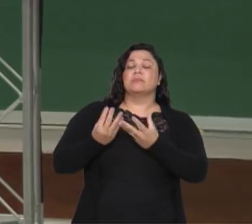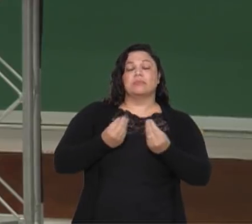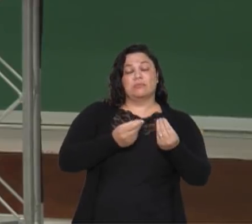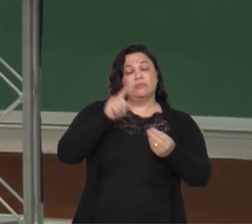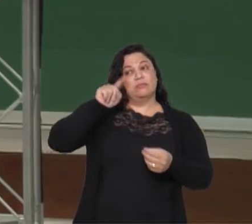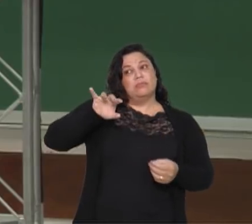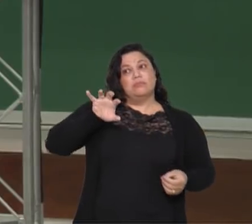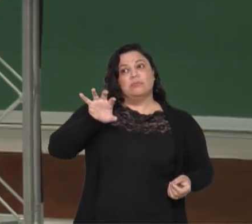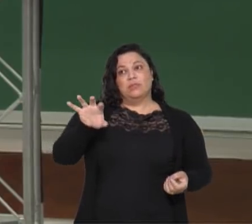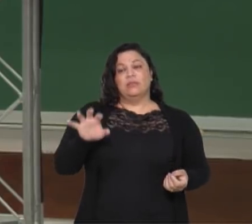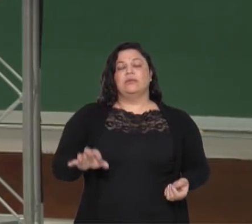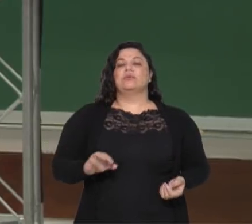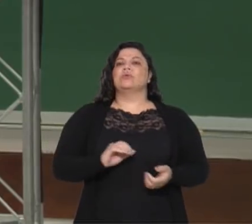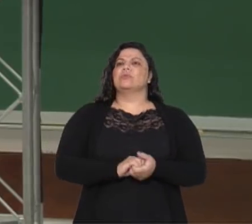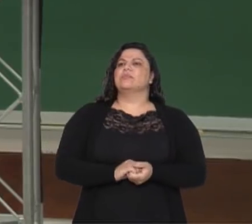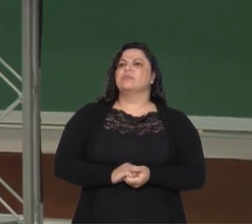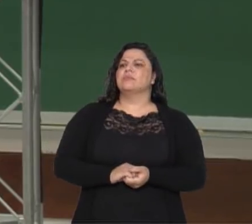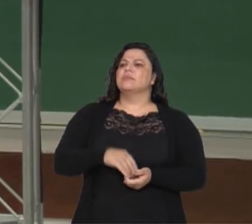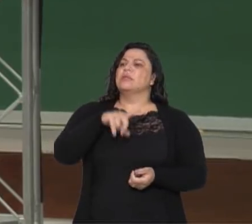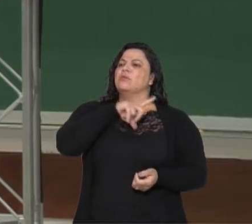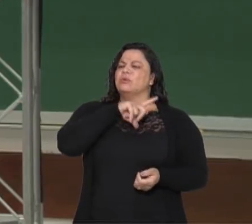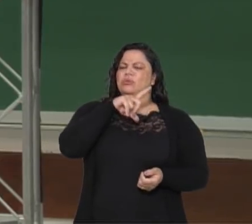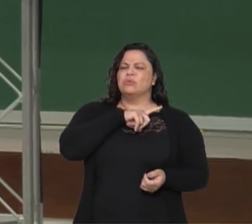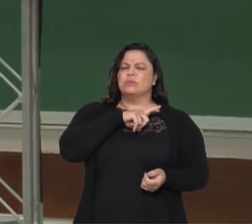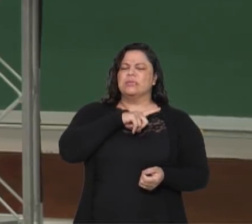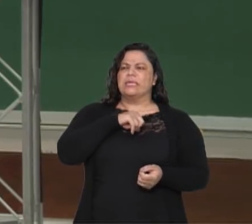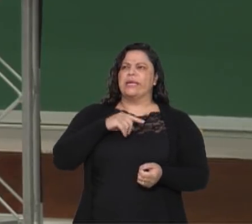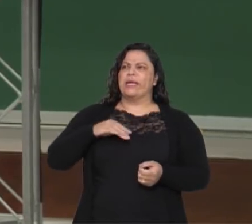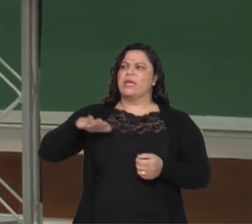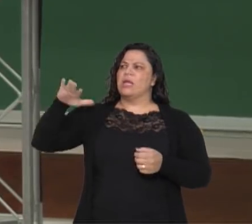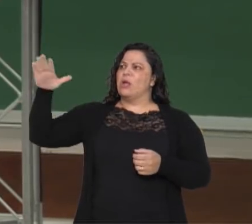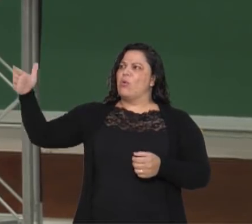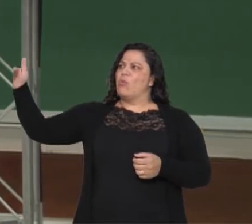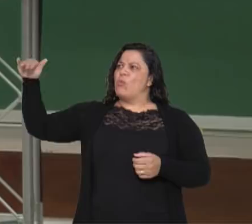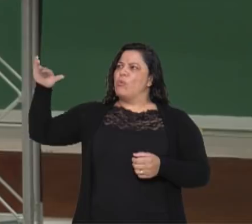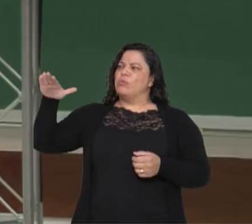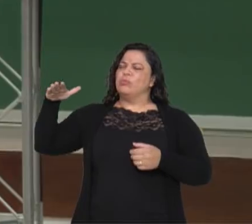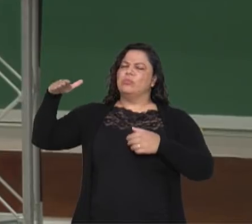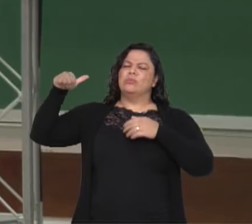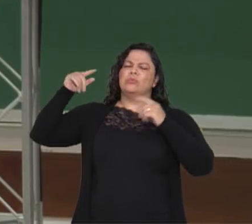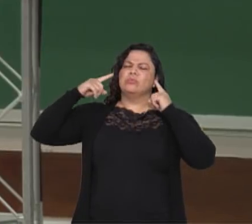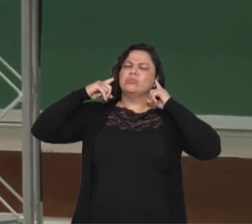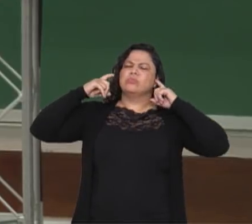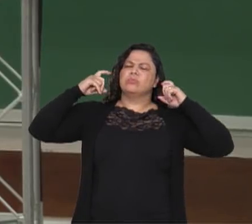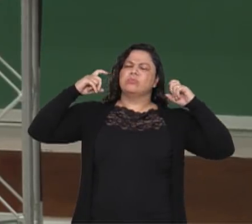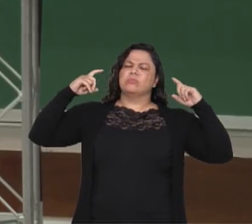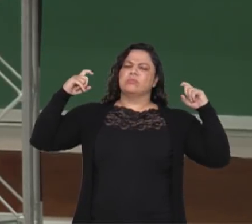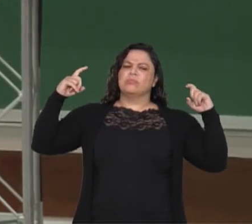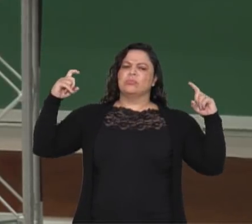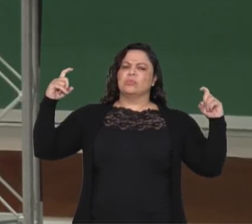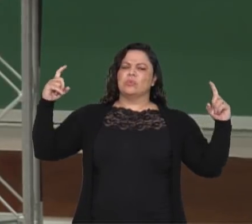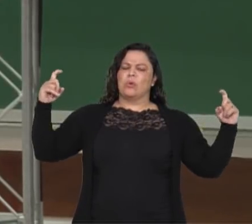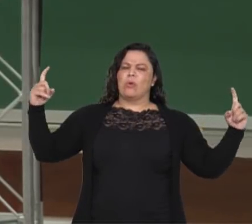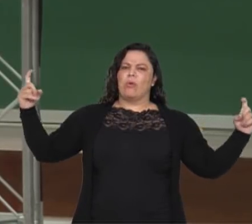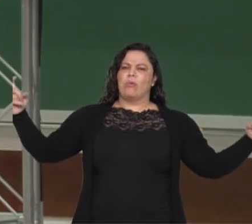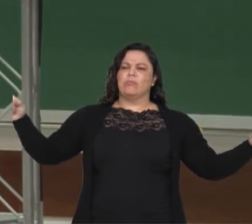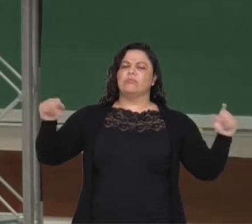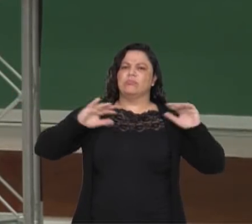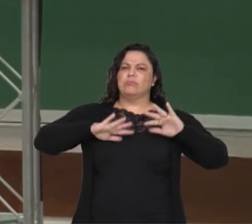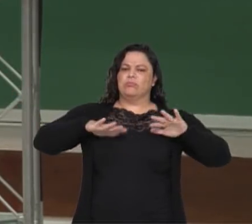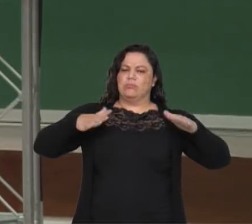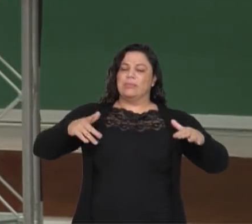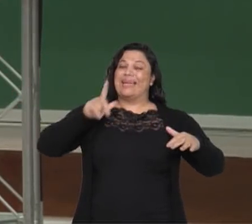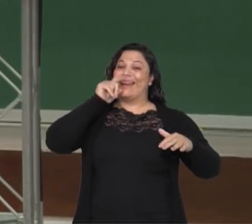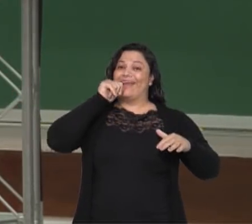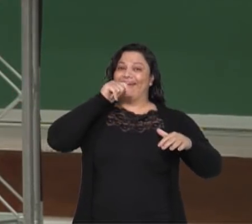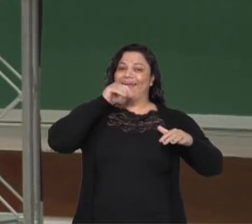quando existe um som próximo a uma fonte de água. A gente consegue ver a vibração dessa onda sonora